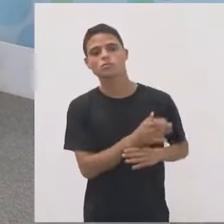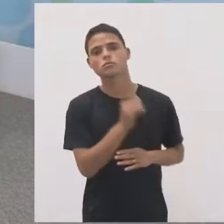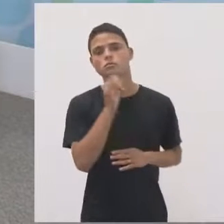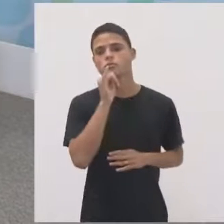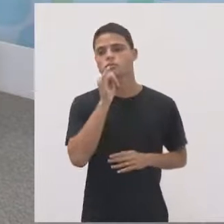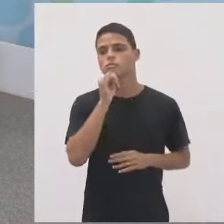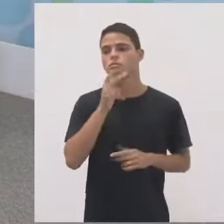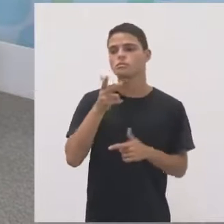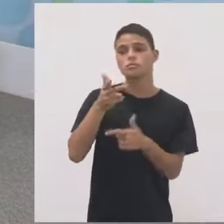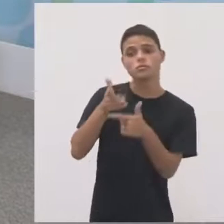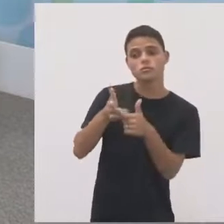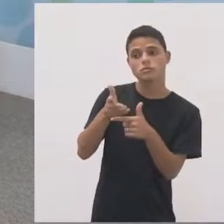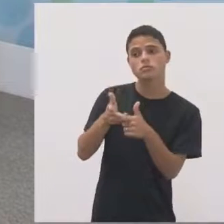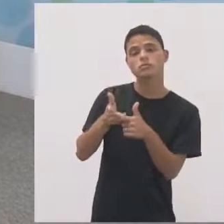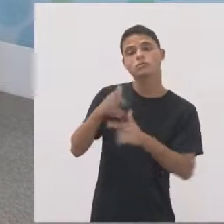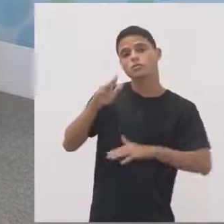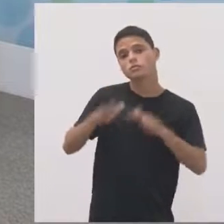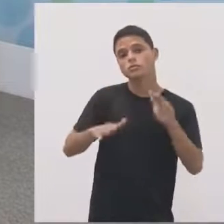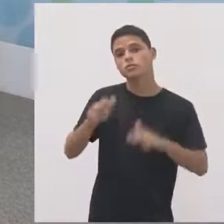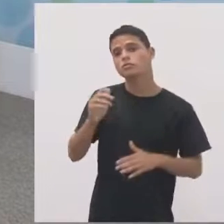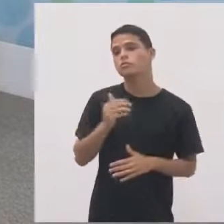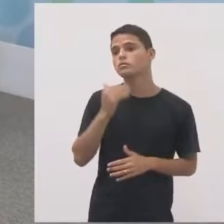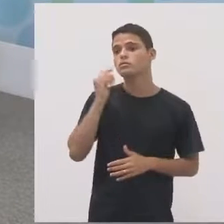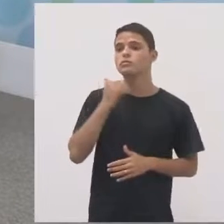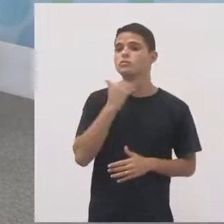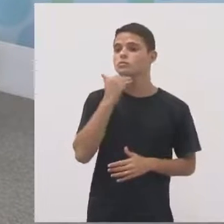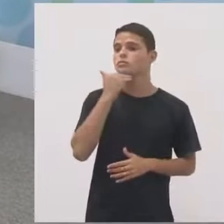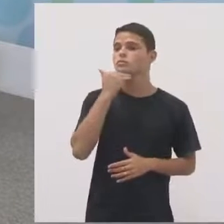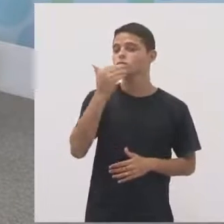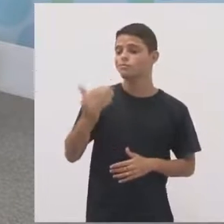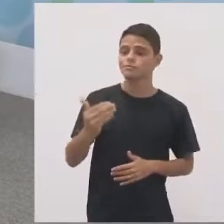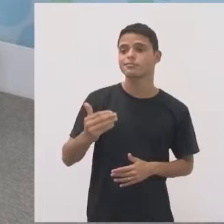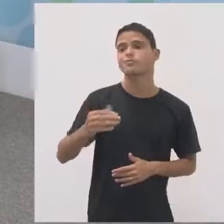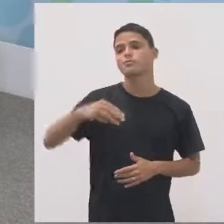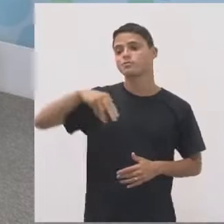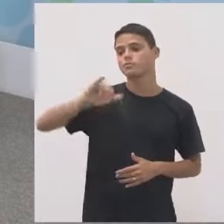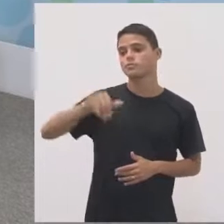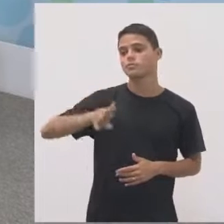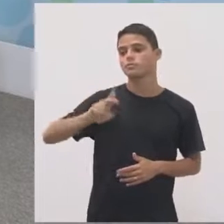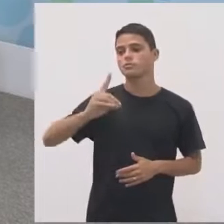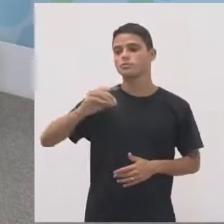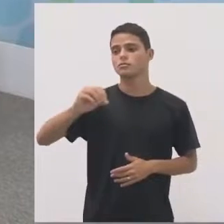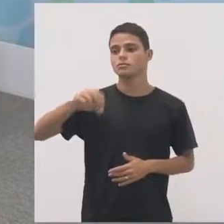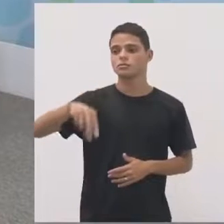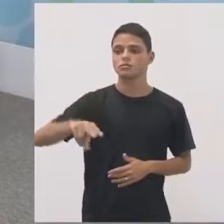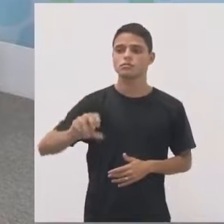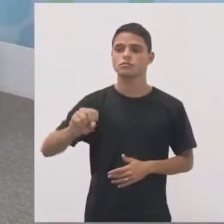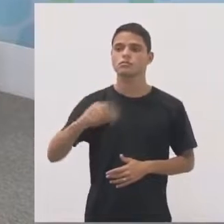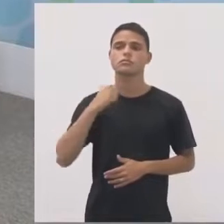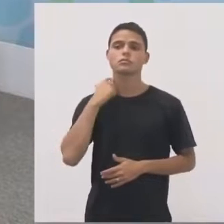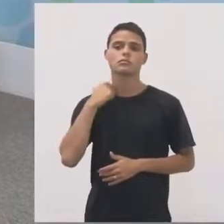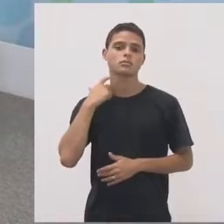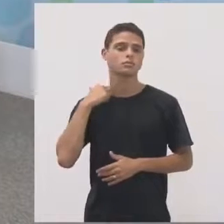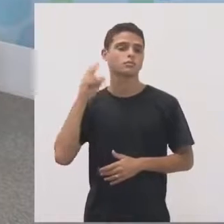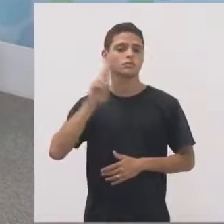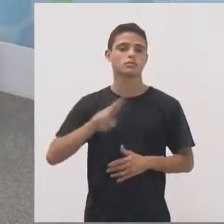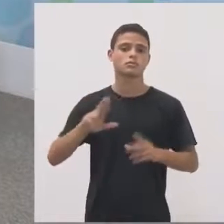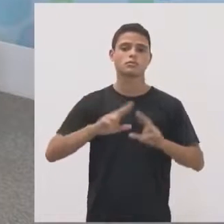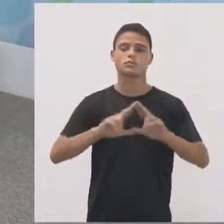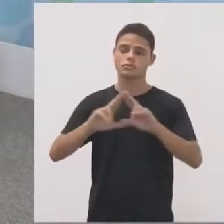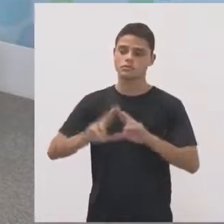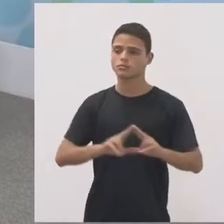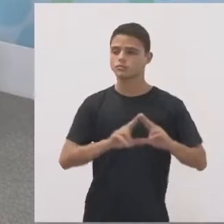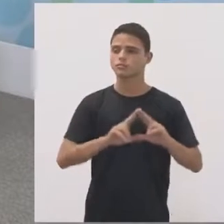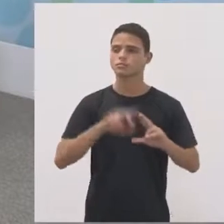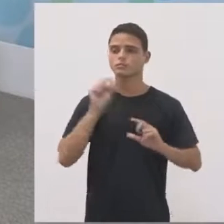do seu notebook pode ser que ela não vai subir. Por quê? Porque você não teve internet para o Windows instalar ela, entendeu? Que é o Drive, né? Que é chamado Drive. O